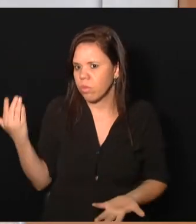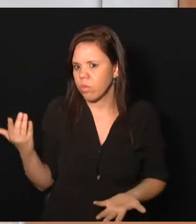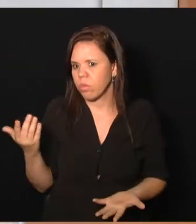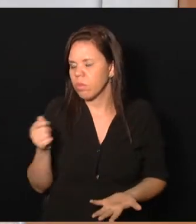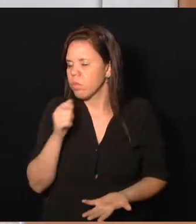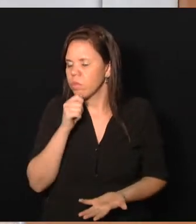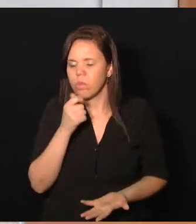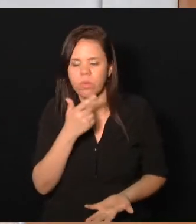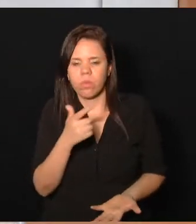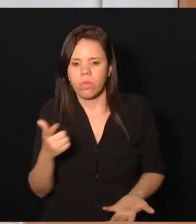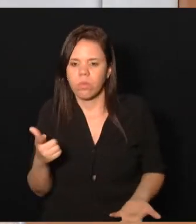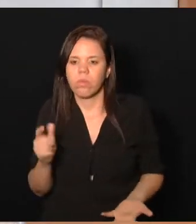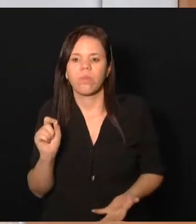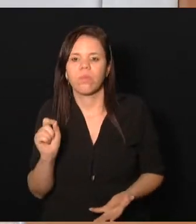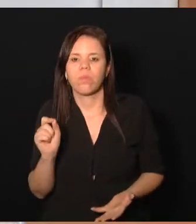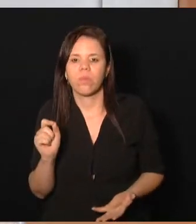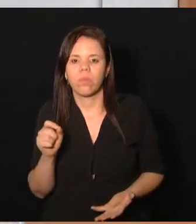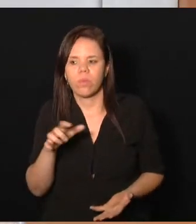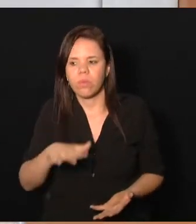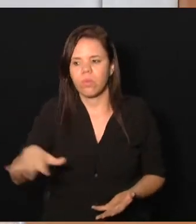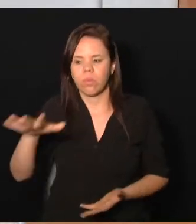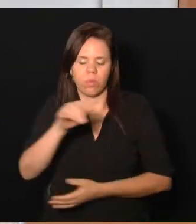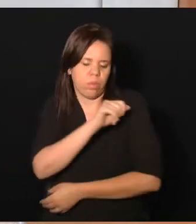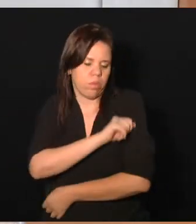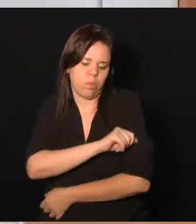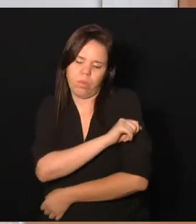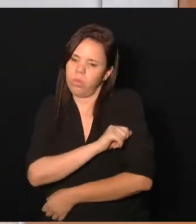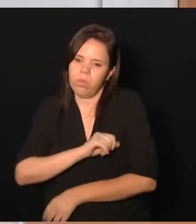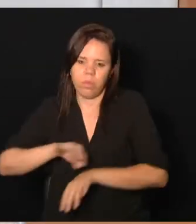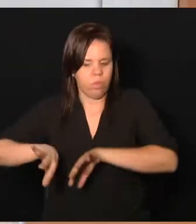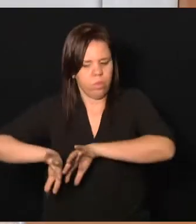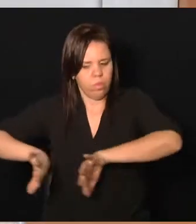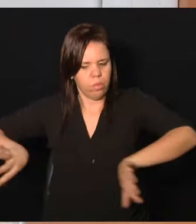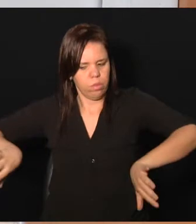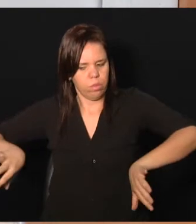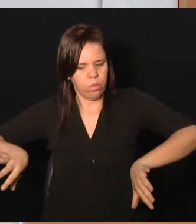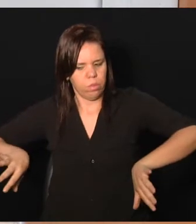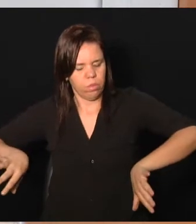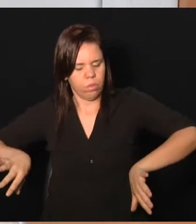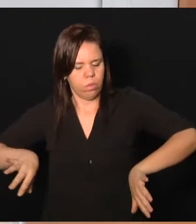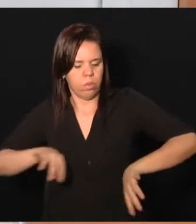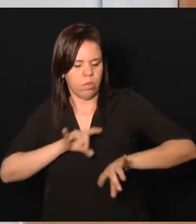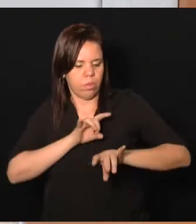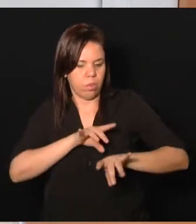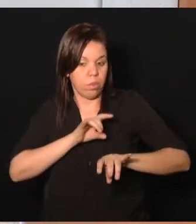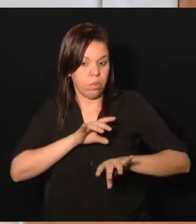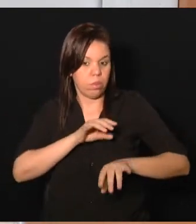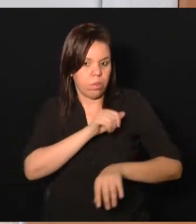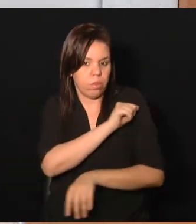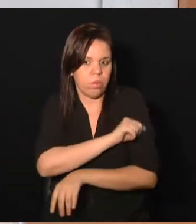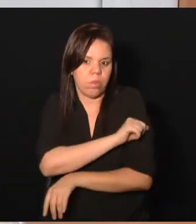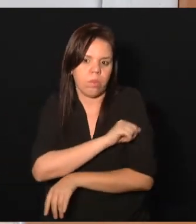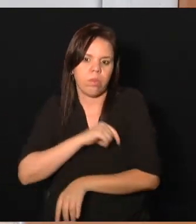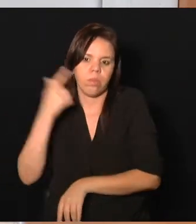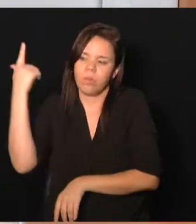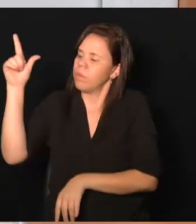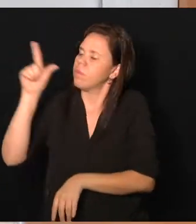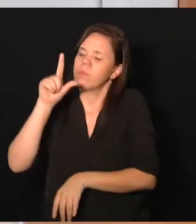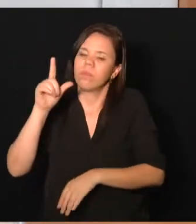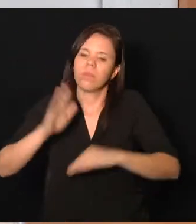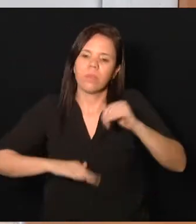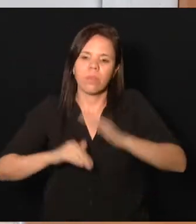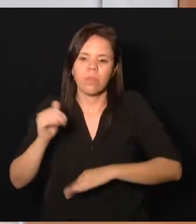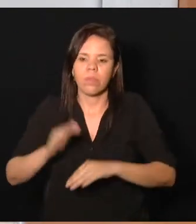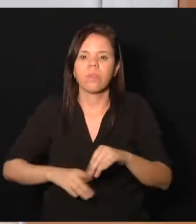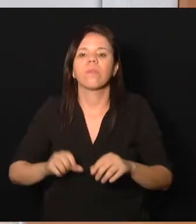sem entrar na área do enfermeiro, do técnico de enfermagem, que são profissões regulamentadas. Eles cuidam, sim, como a família